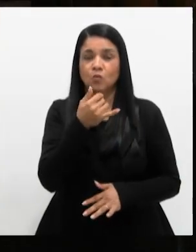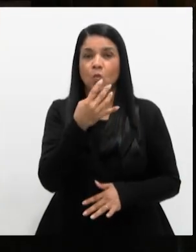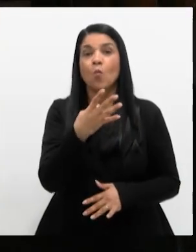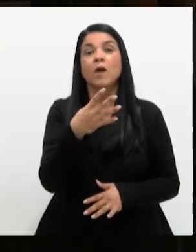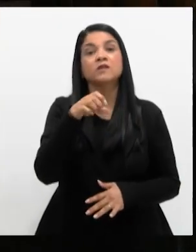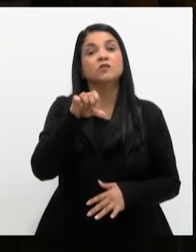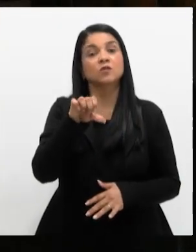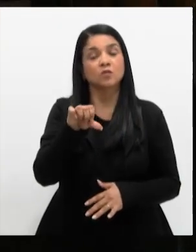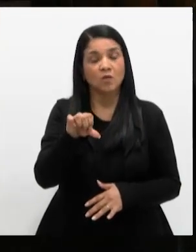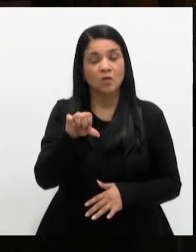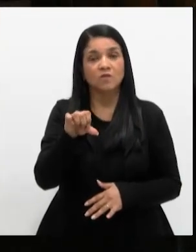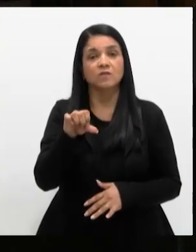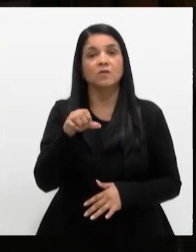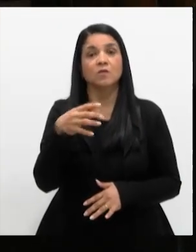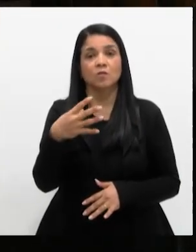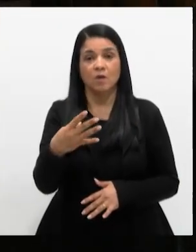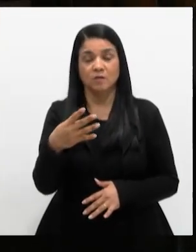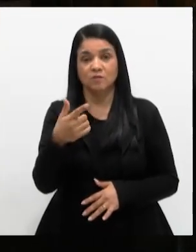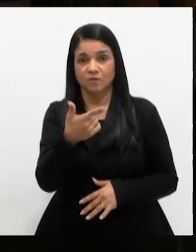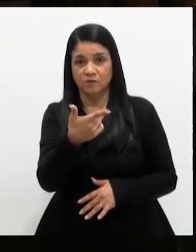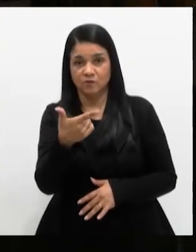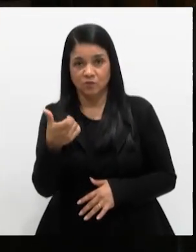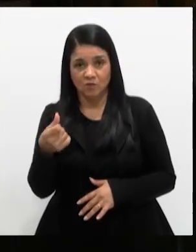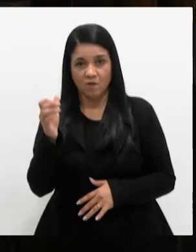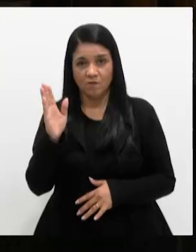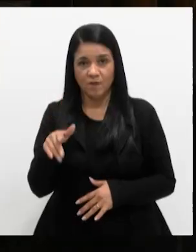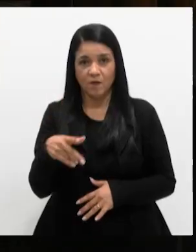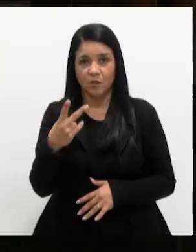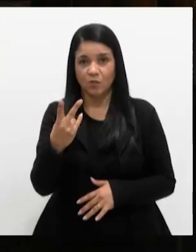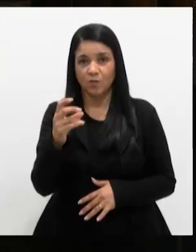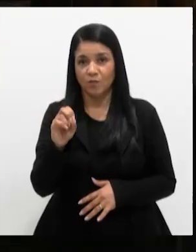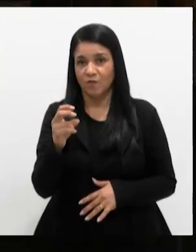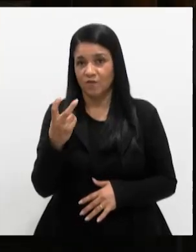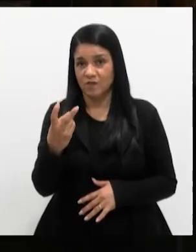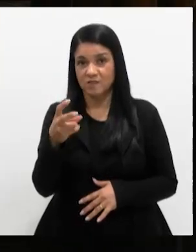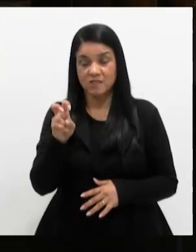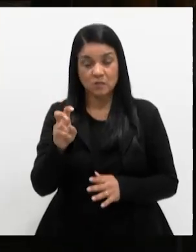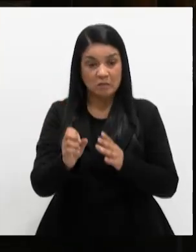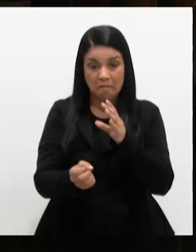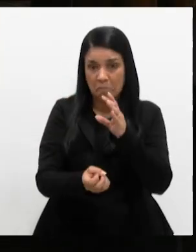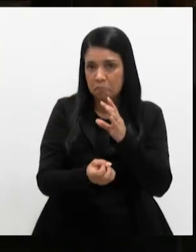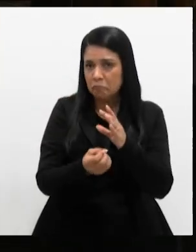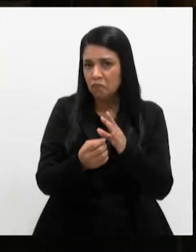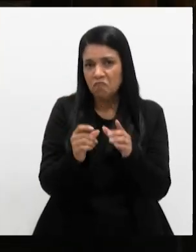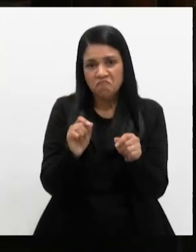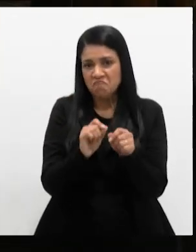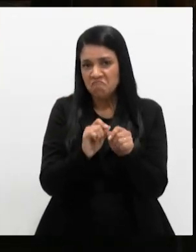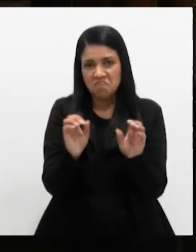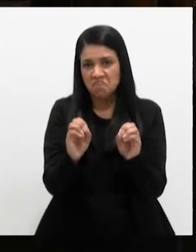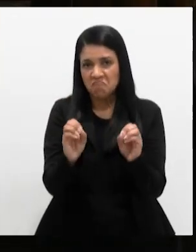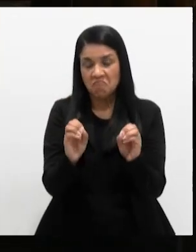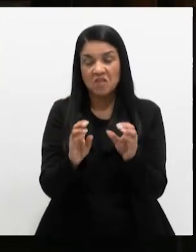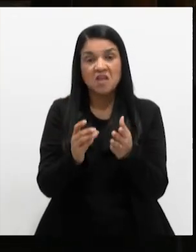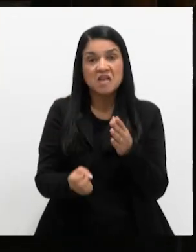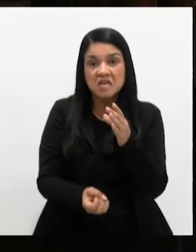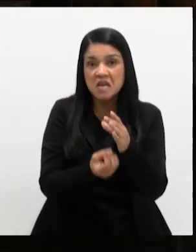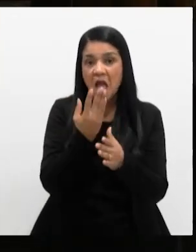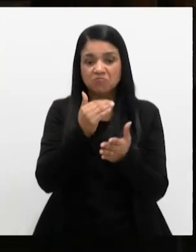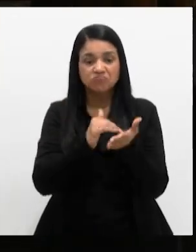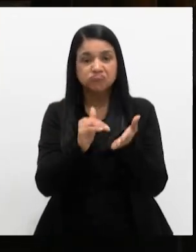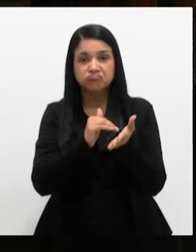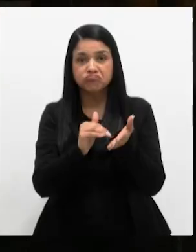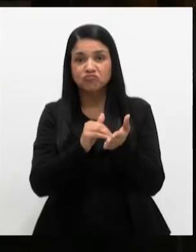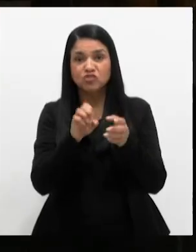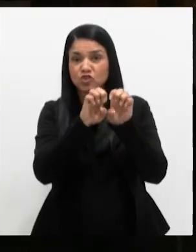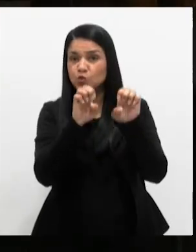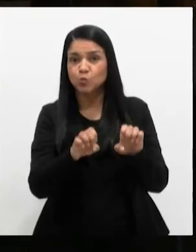49429 de 25, eles o fizeram. Criaram uma secretaria que não tem